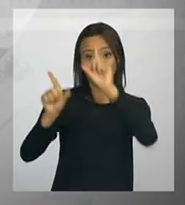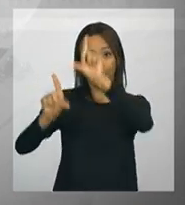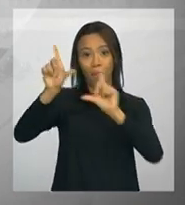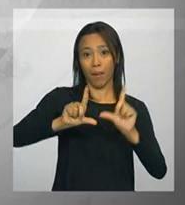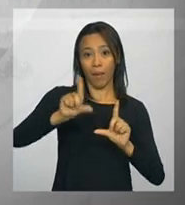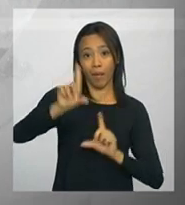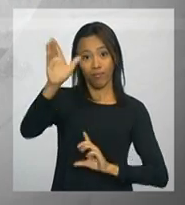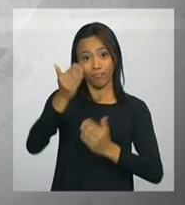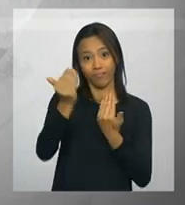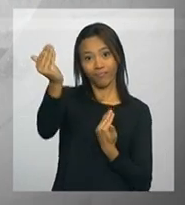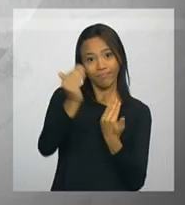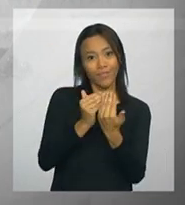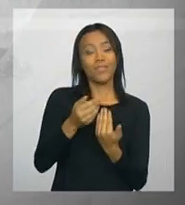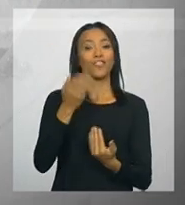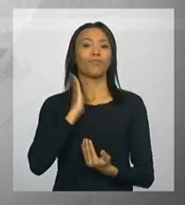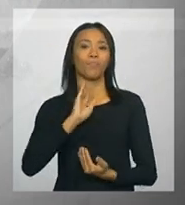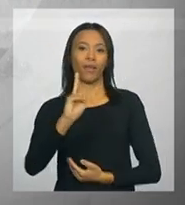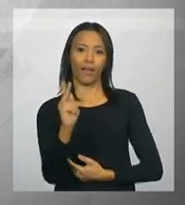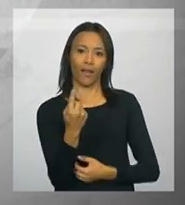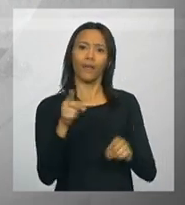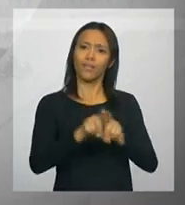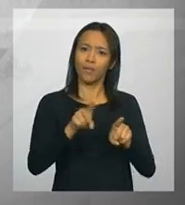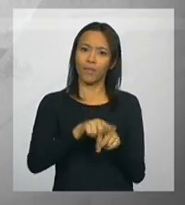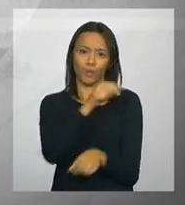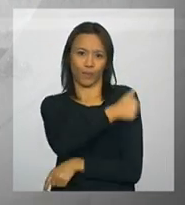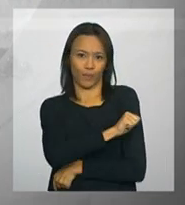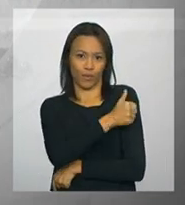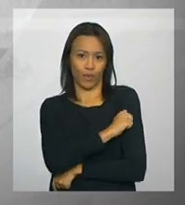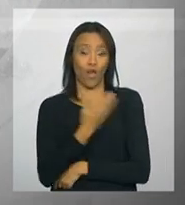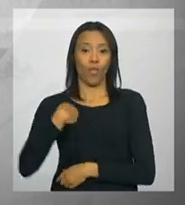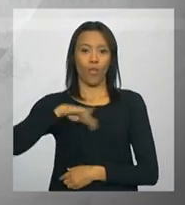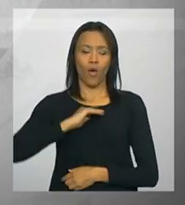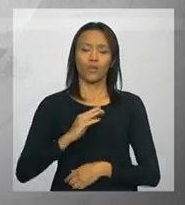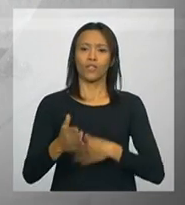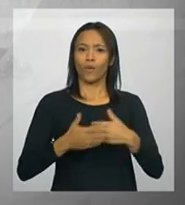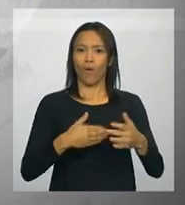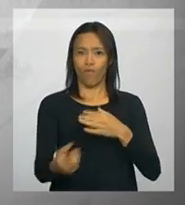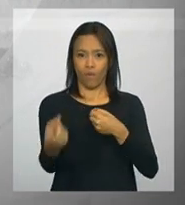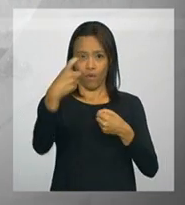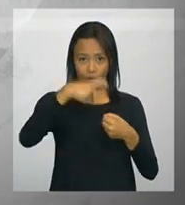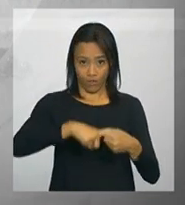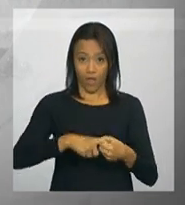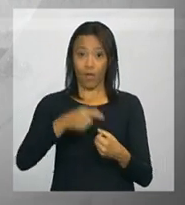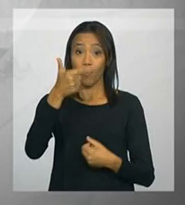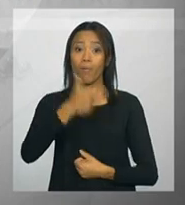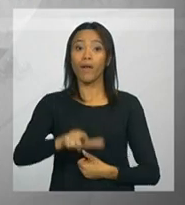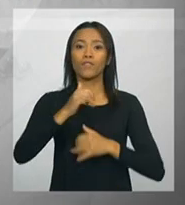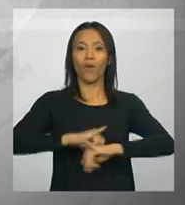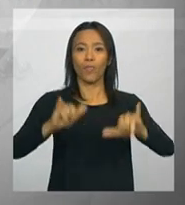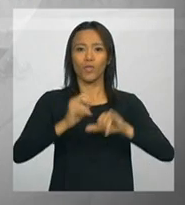Comando e Controle de Belo Horizonte e do Rio de Janeiro. E nós podemos voltar a qualquer momento com